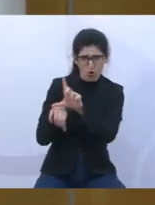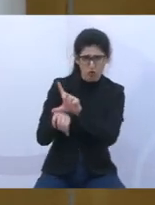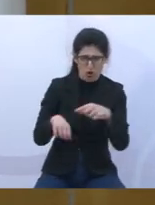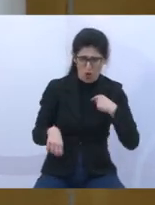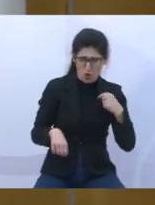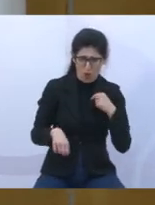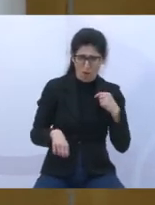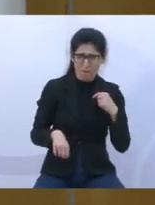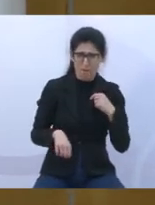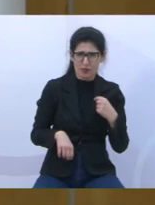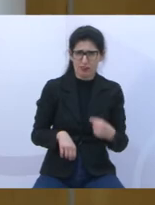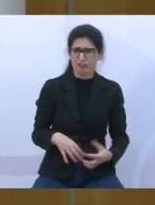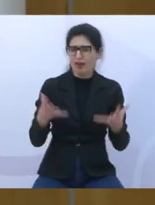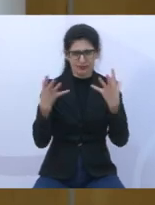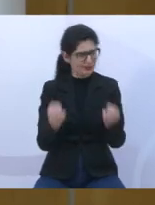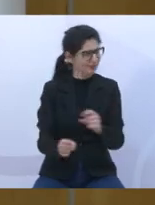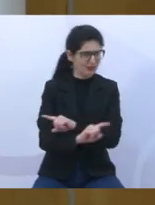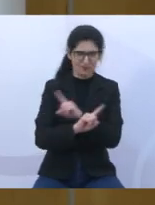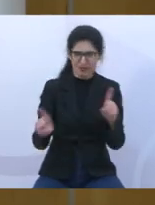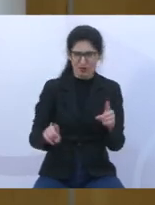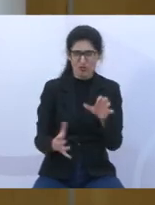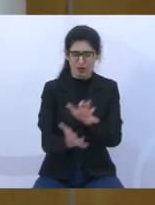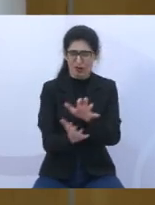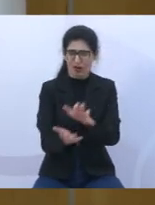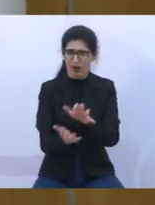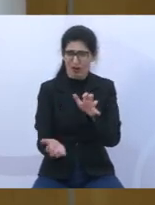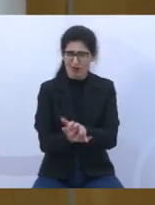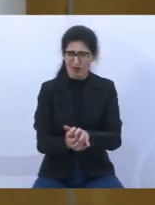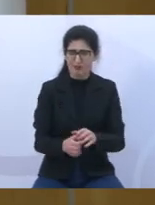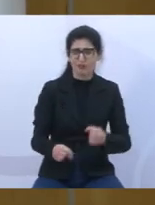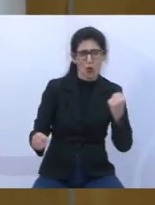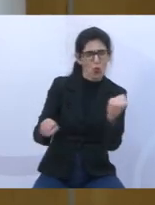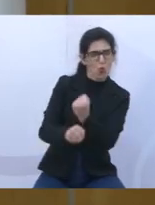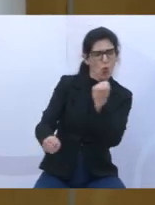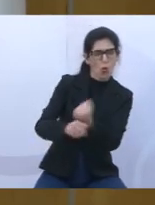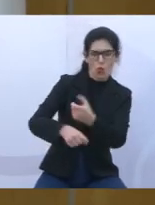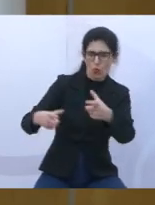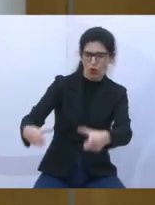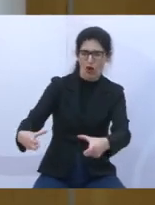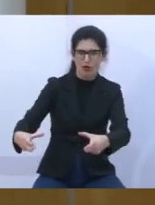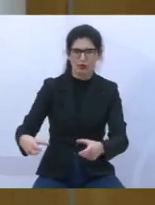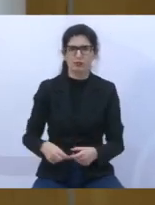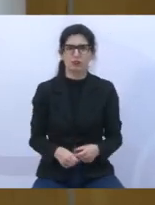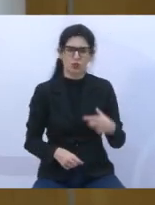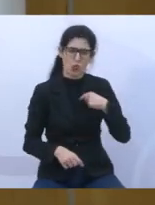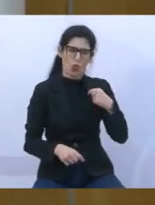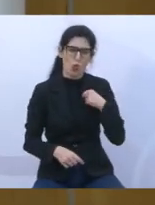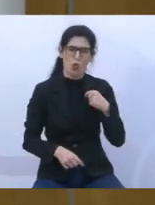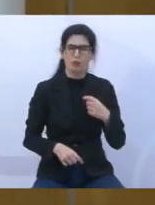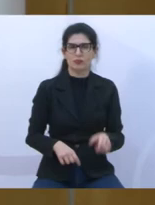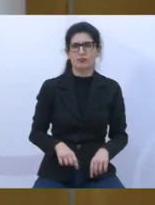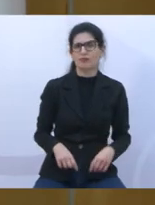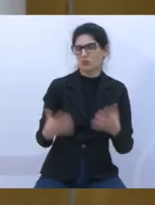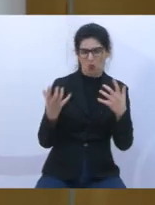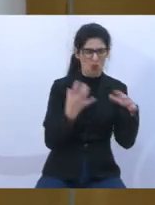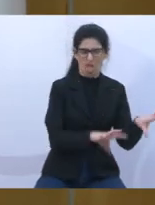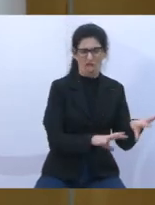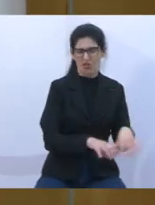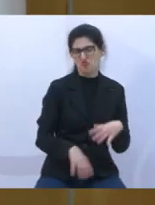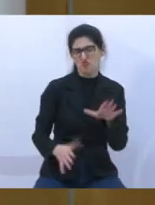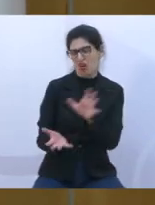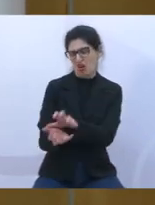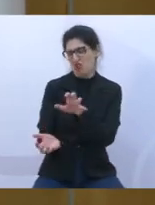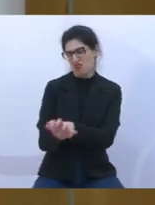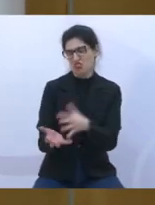porque por conta das de organização por conta de faltar um plano diretor do município que empresa que vai querer